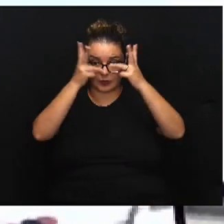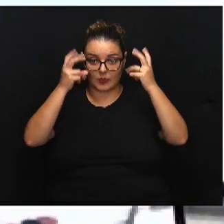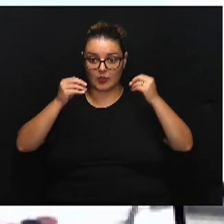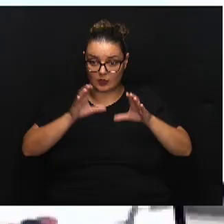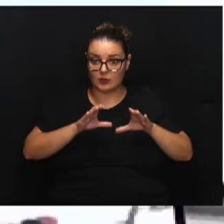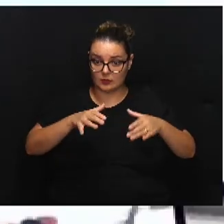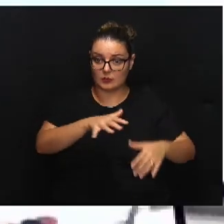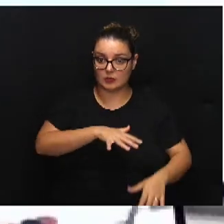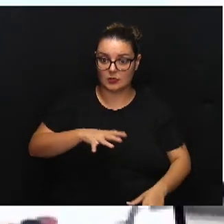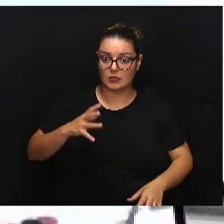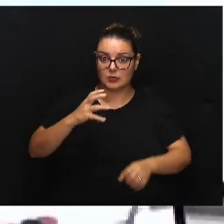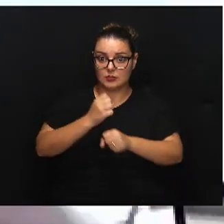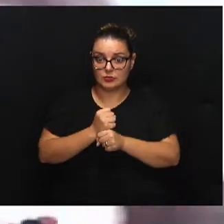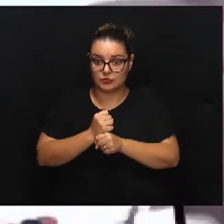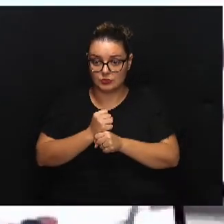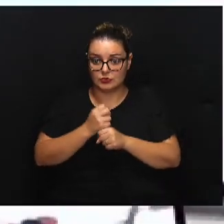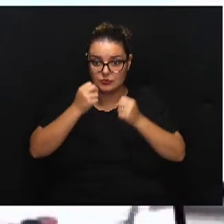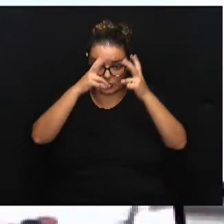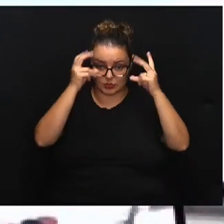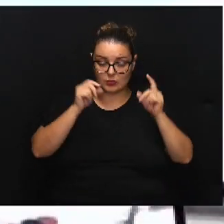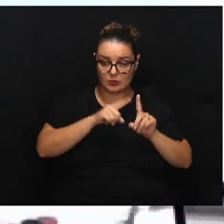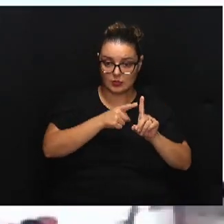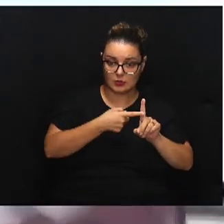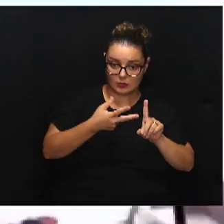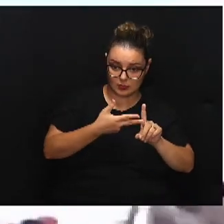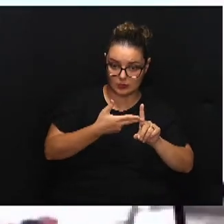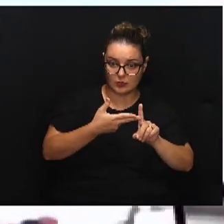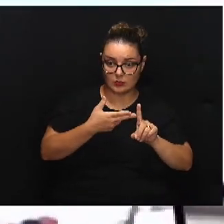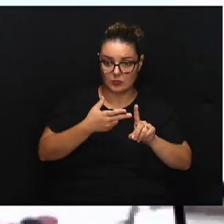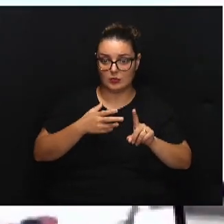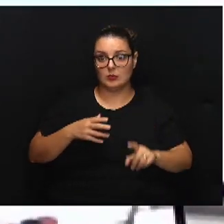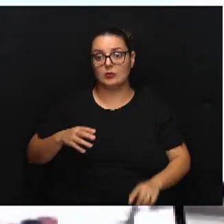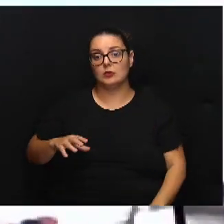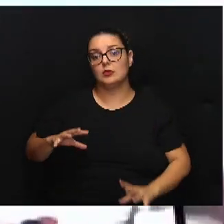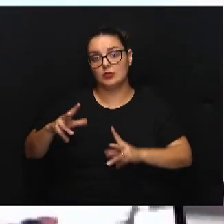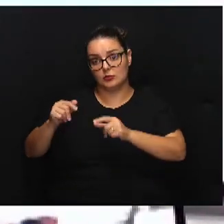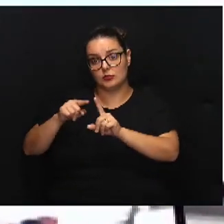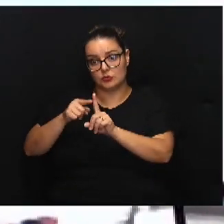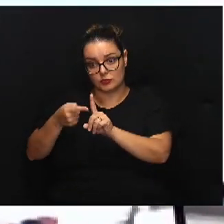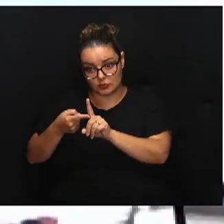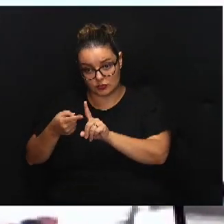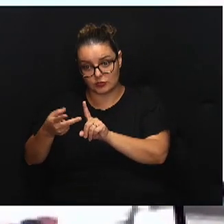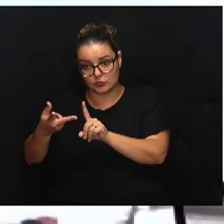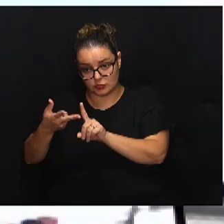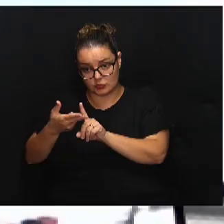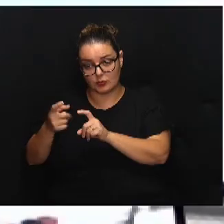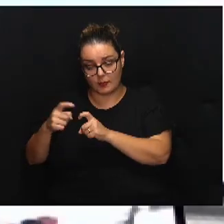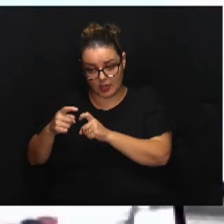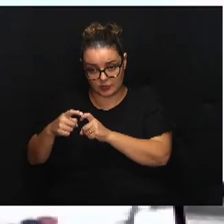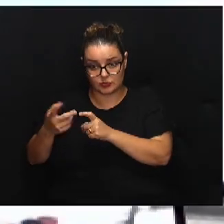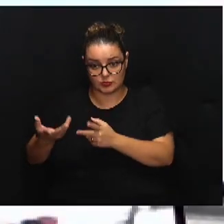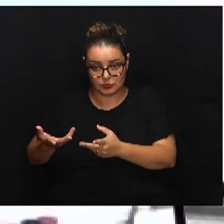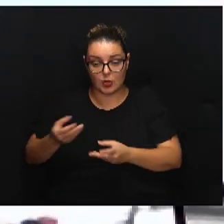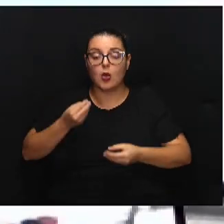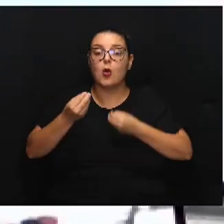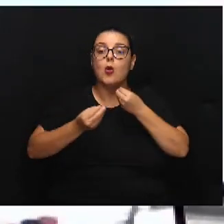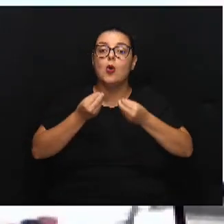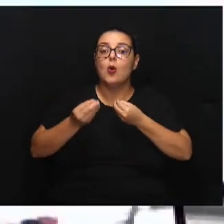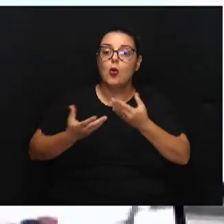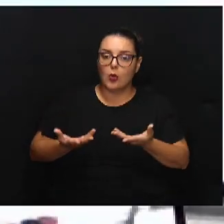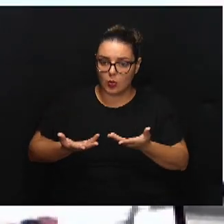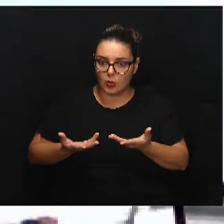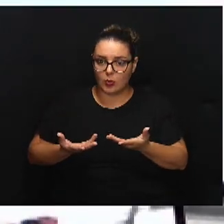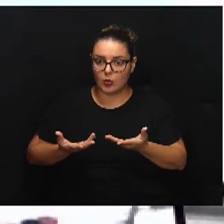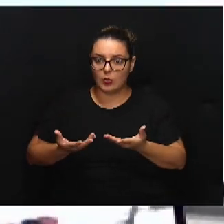né, juntando a enfermagem obstétrica e os obstetras, a respeito de como é que fica